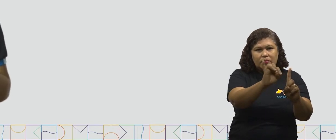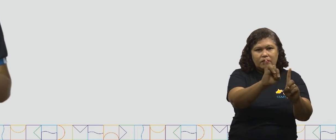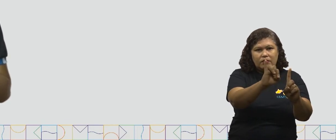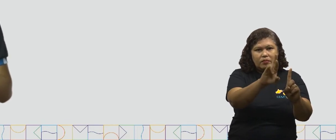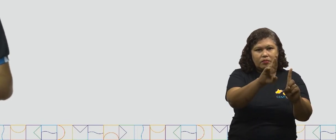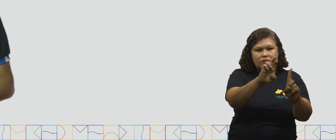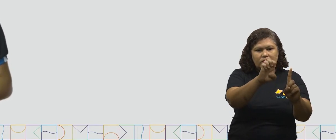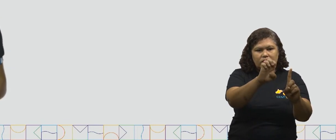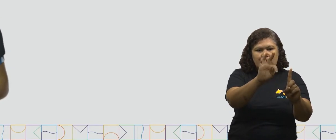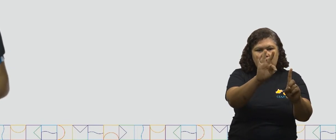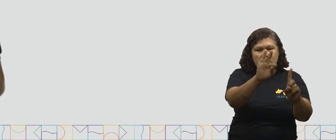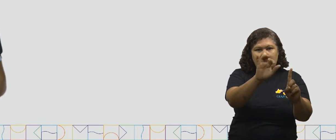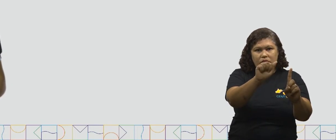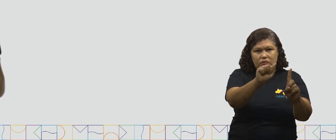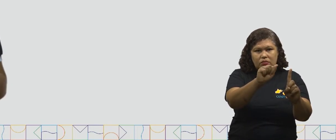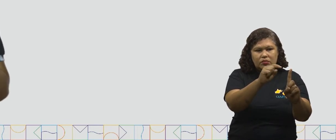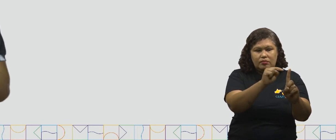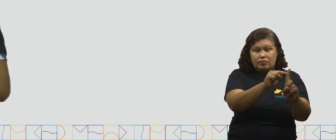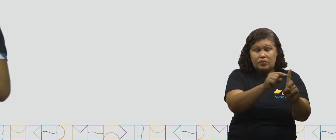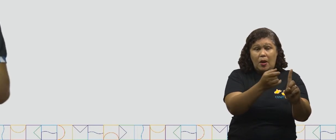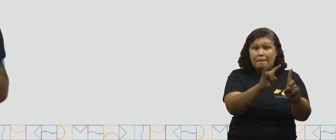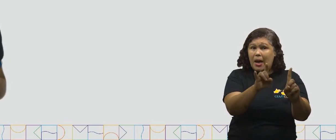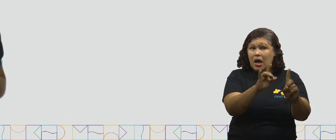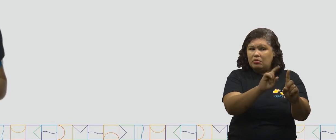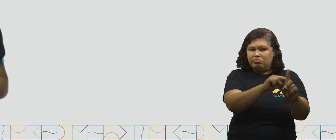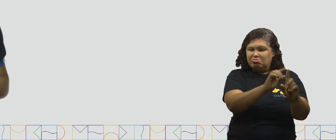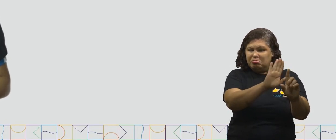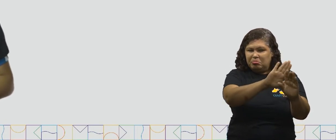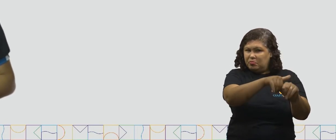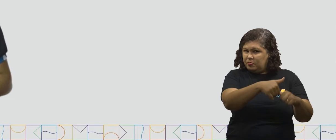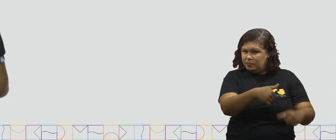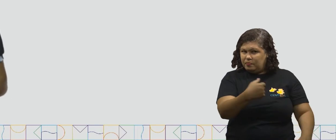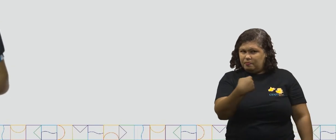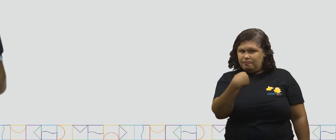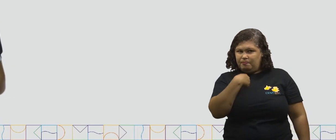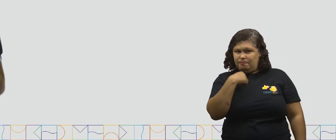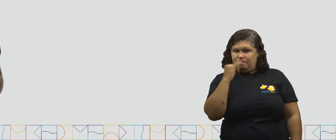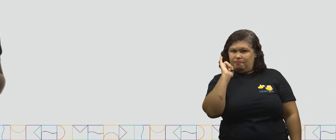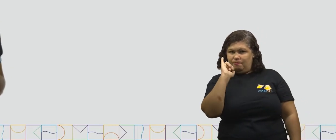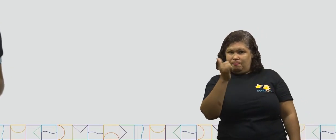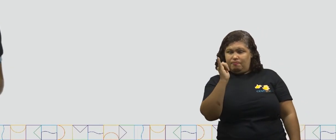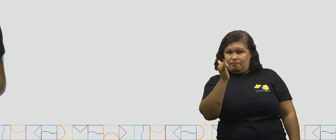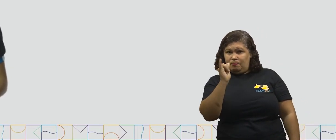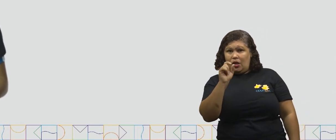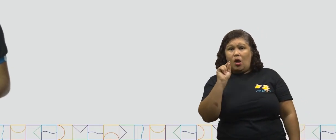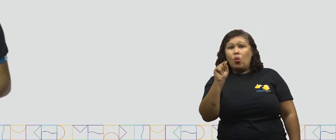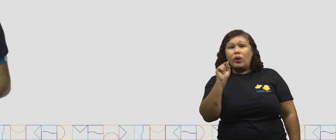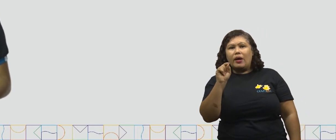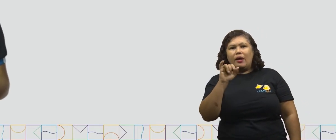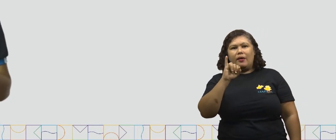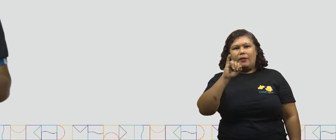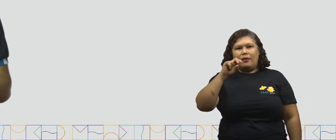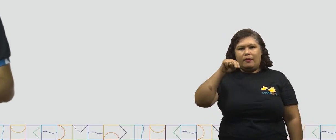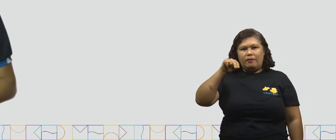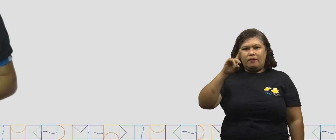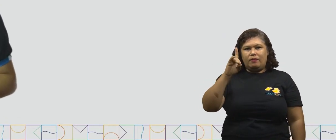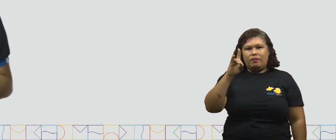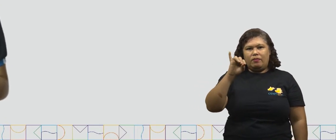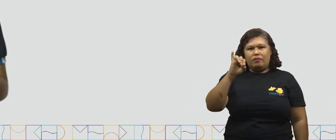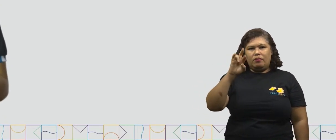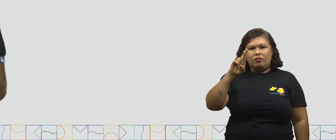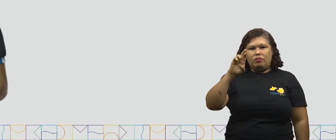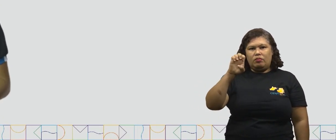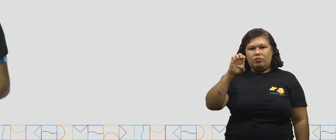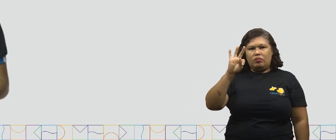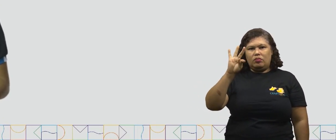portuguesa chamamos de discurso direto. E quando não há essas pontuações indicando a fala, temos o que a língua portuguesa chama de